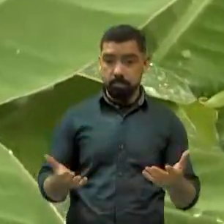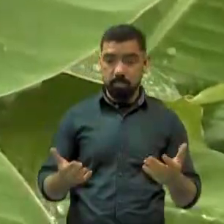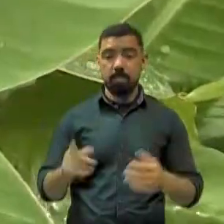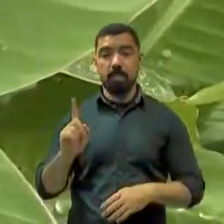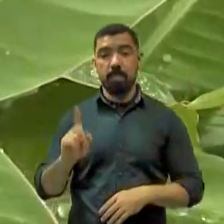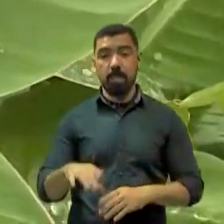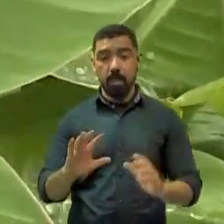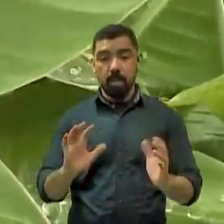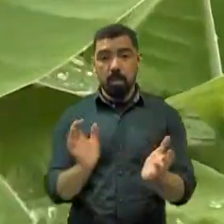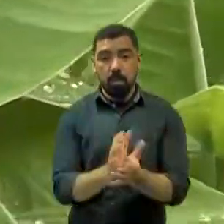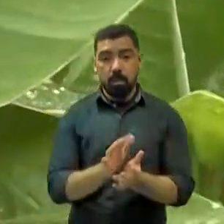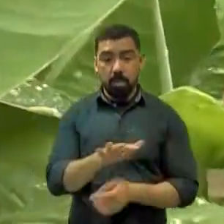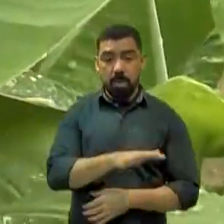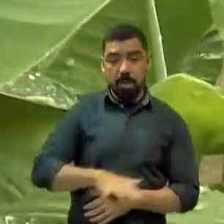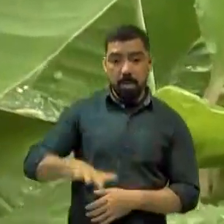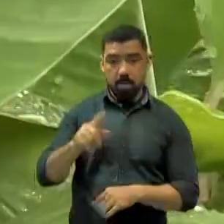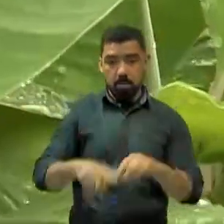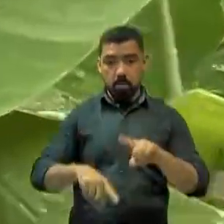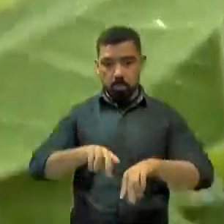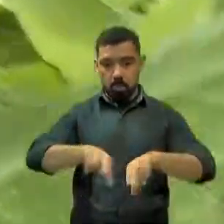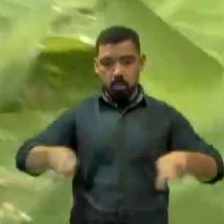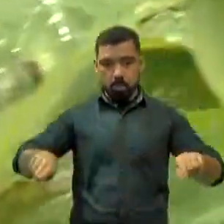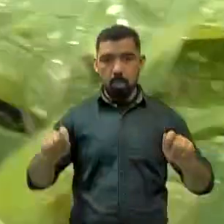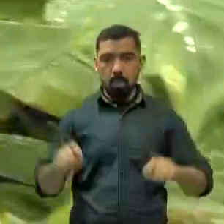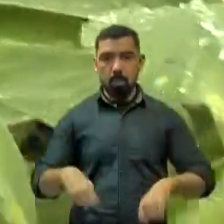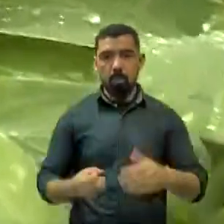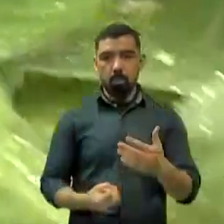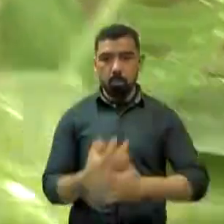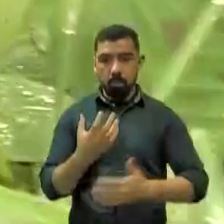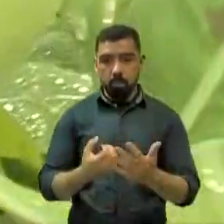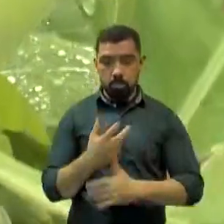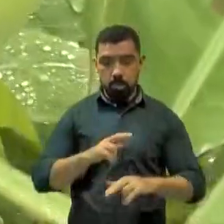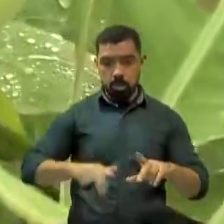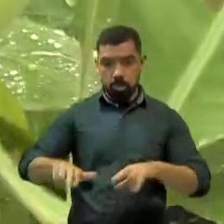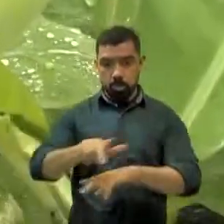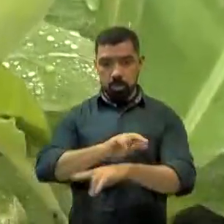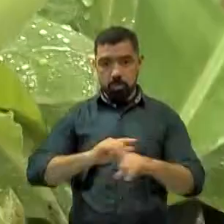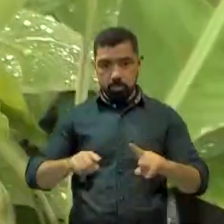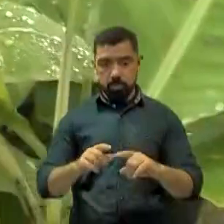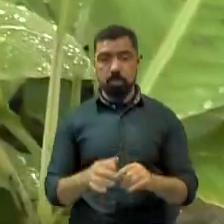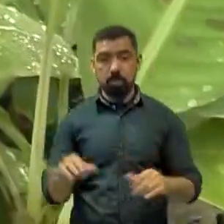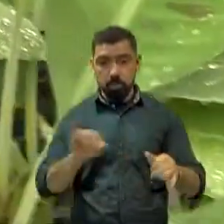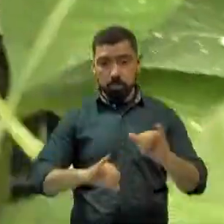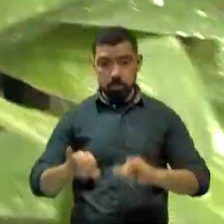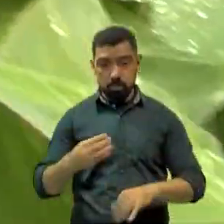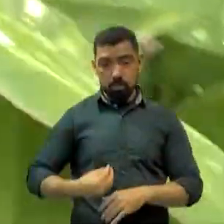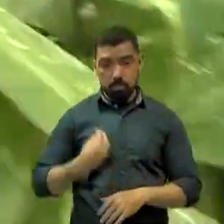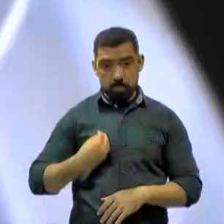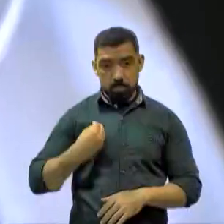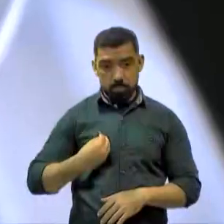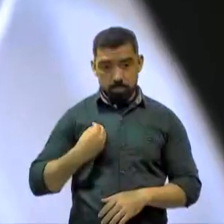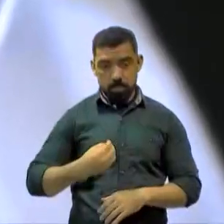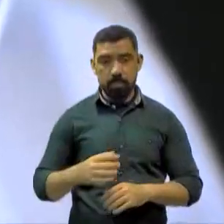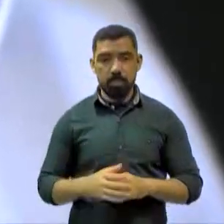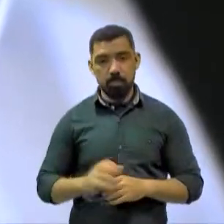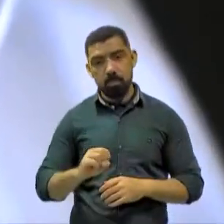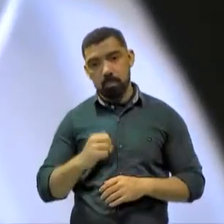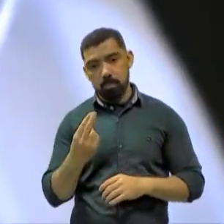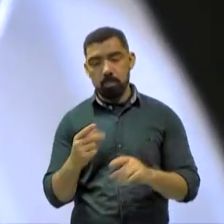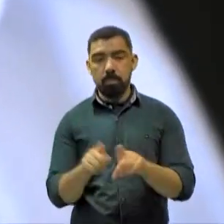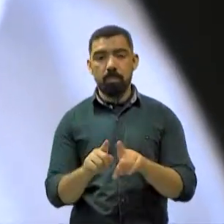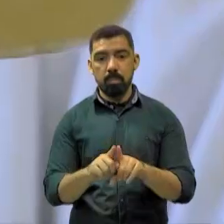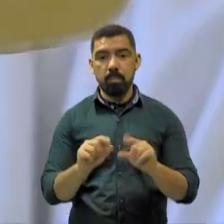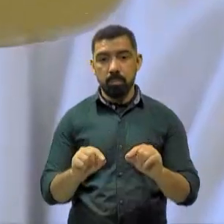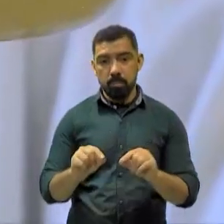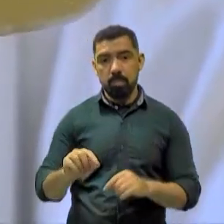de produtos que pode ter origem na diversidade de substâncias presentes em extratos vegetais ou em agentes